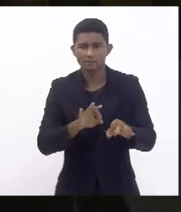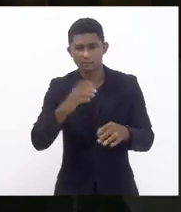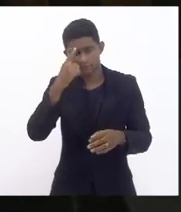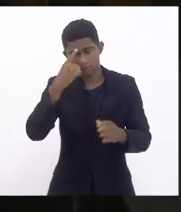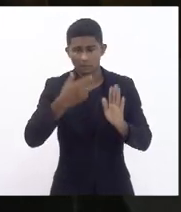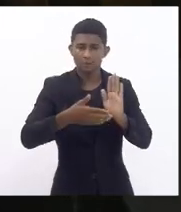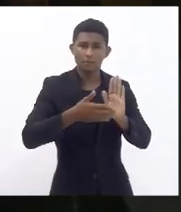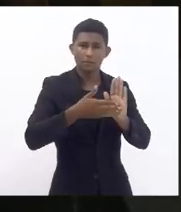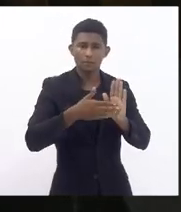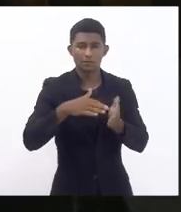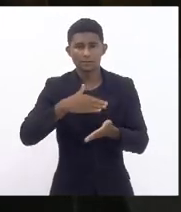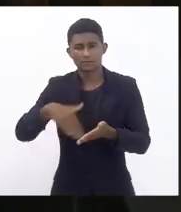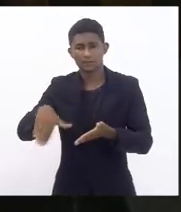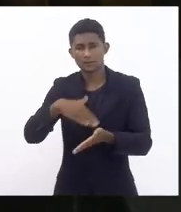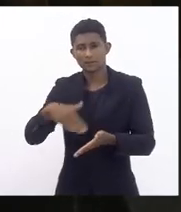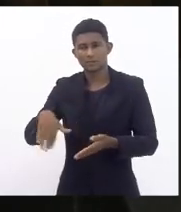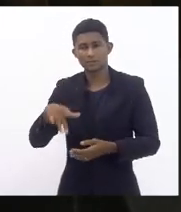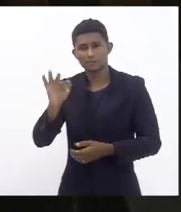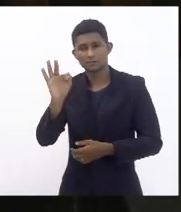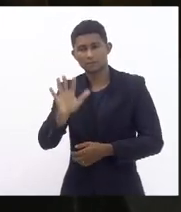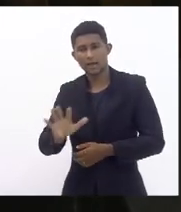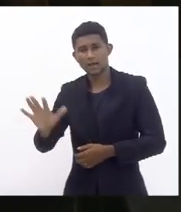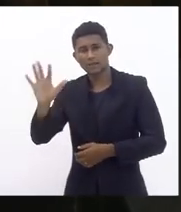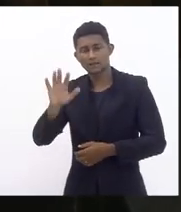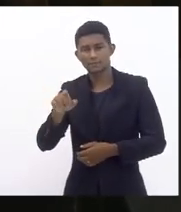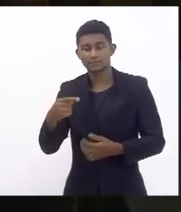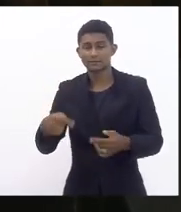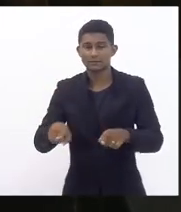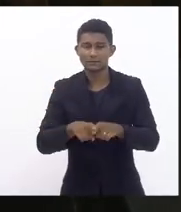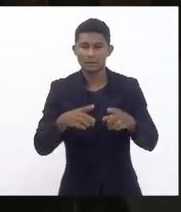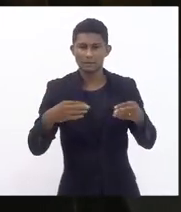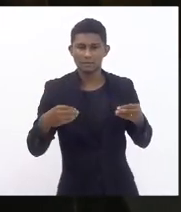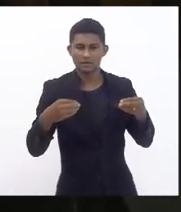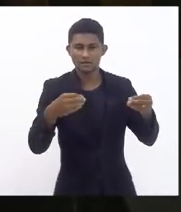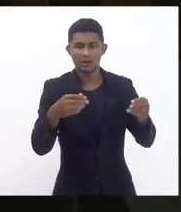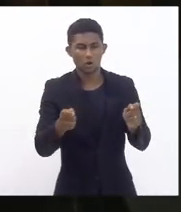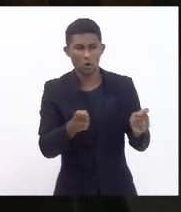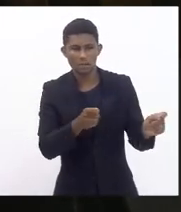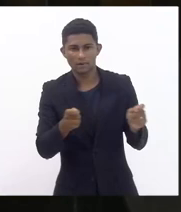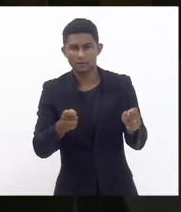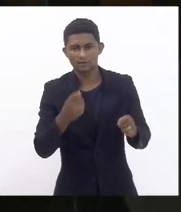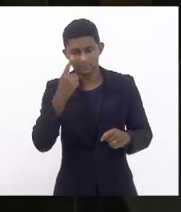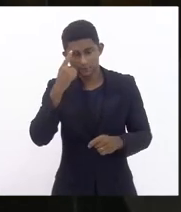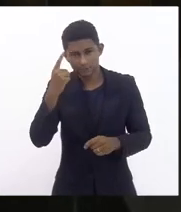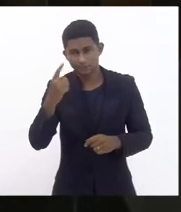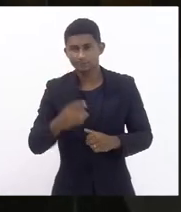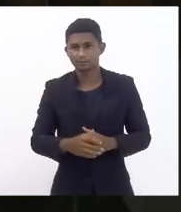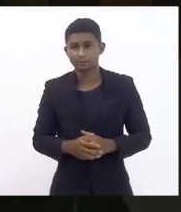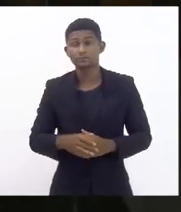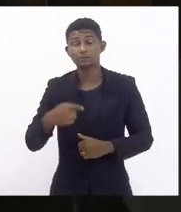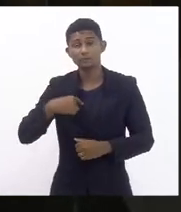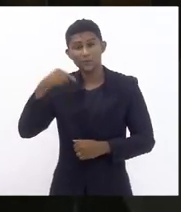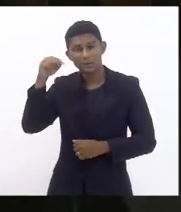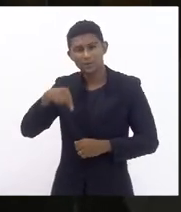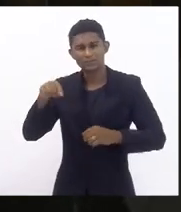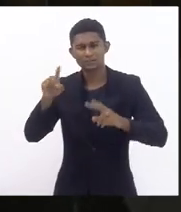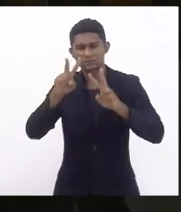pela Secretaria de Fazenda ao Ministério da Economia. Então, estou levantando essa